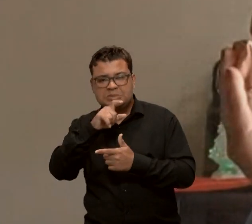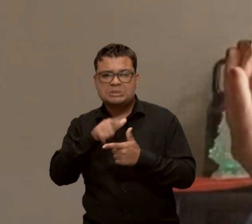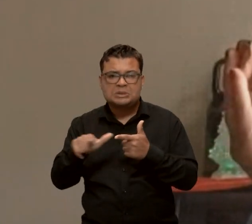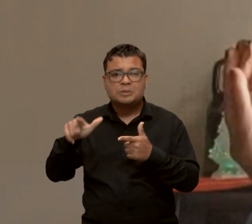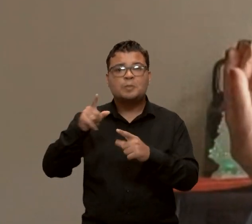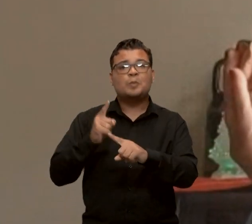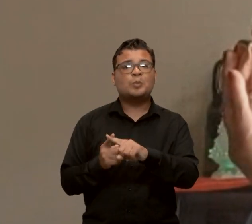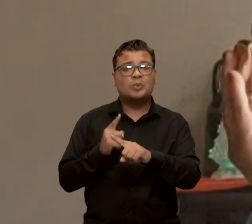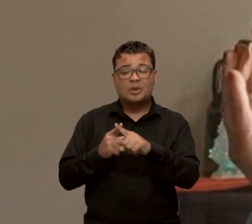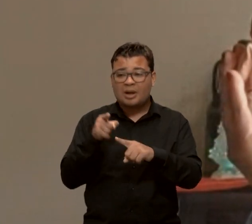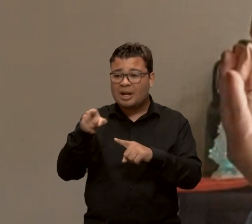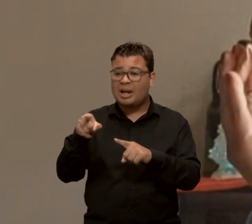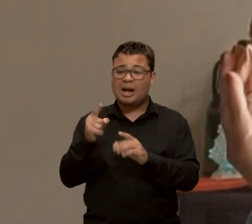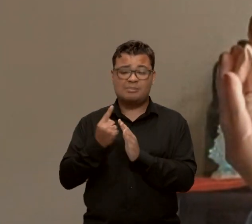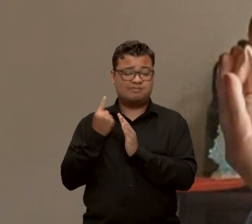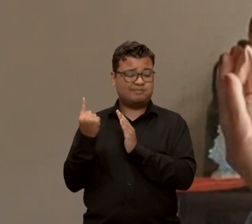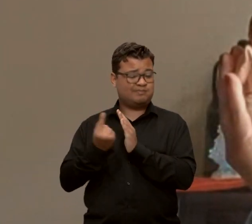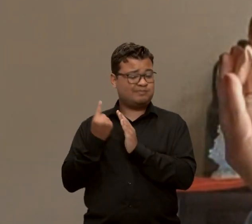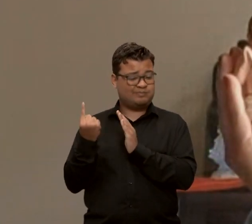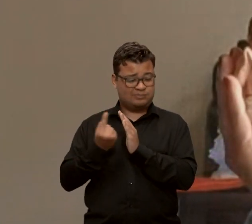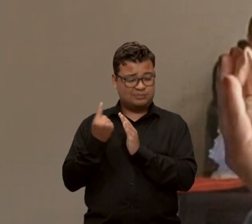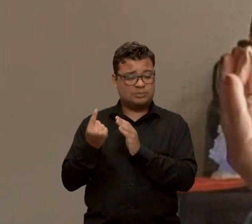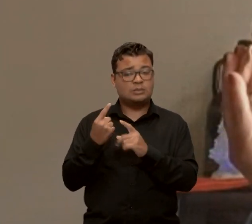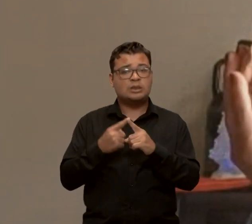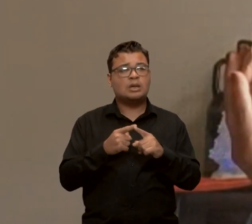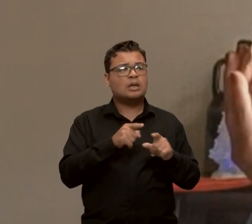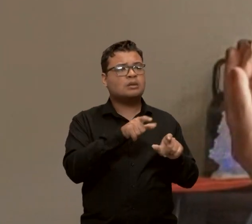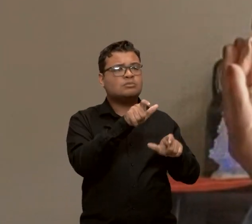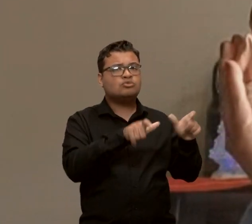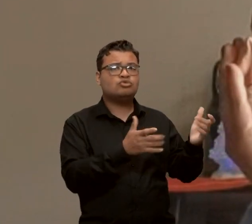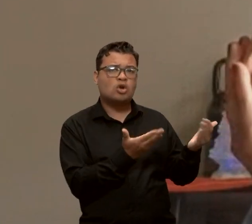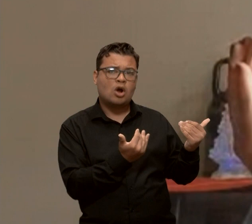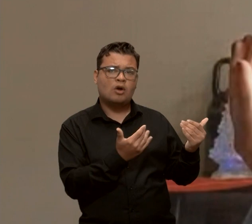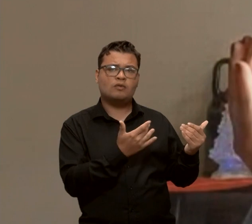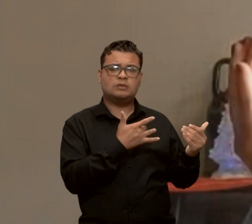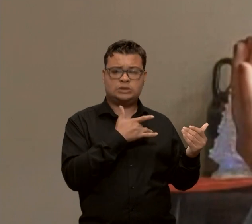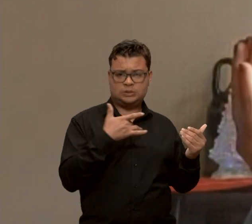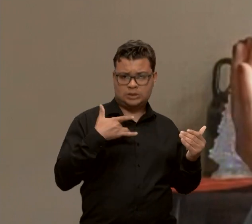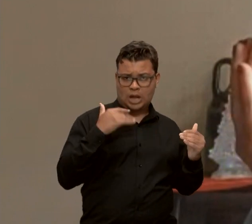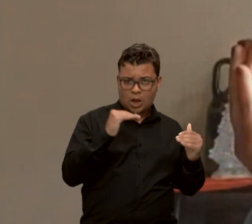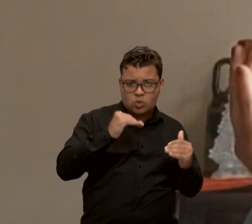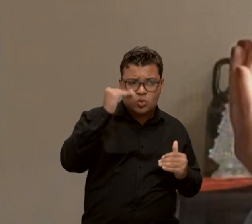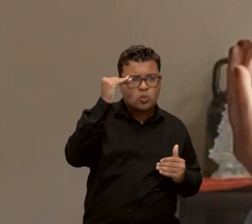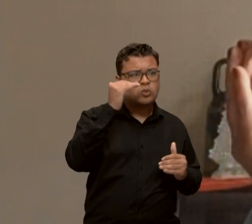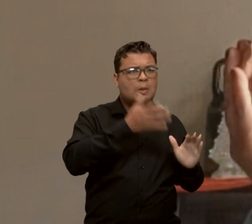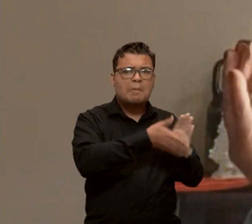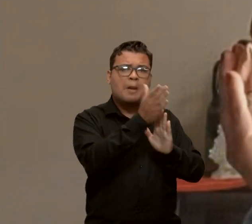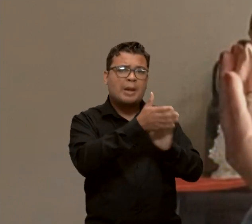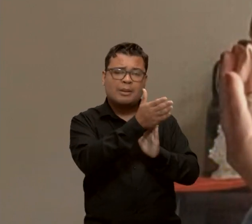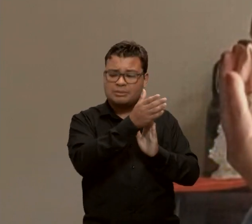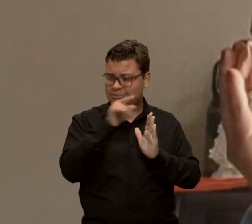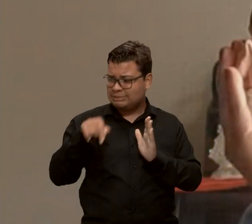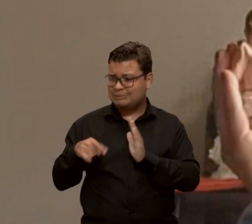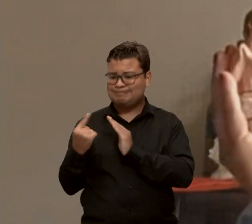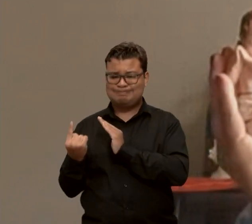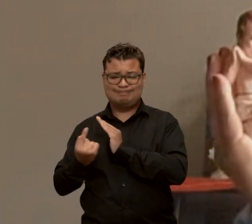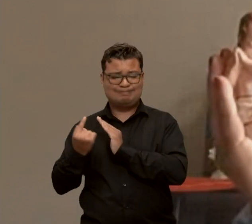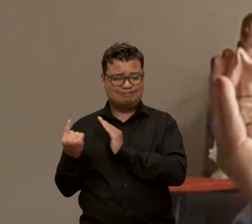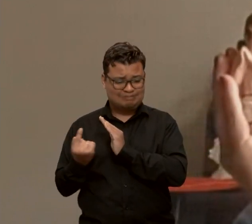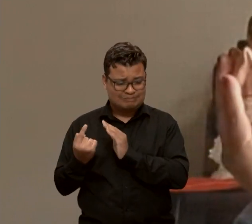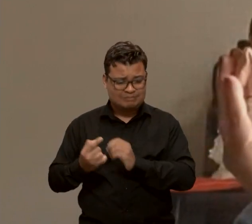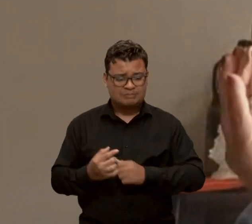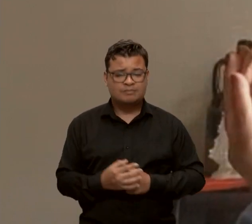isolamento maior do que o jovem saudável, o jovem adulto saudável. Então, a gente está diante de um cenário novo. E